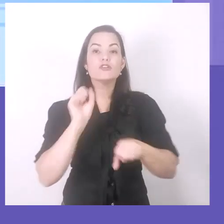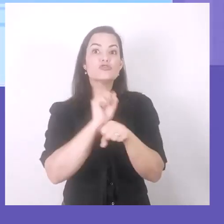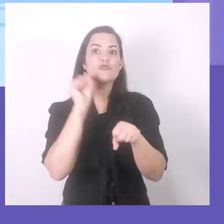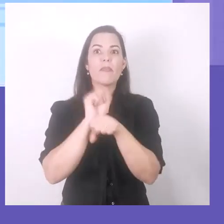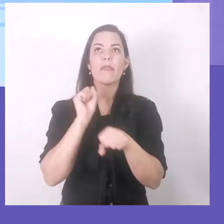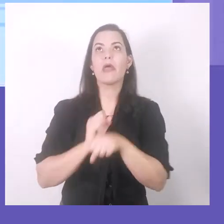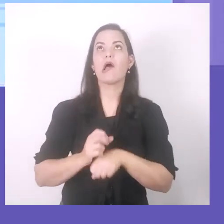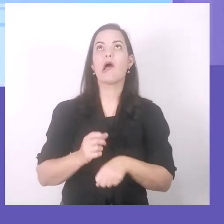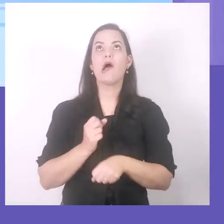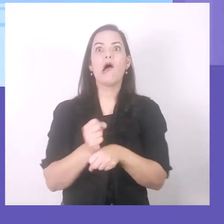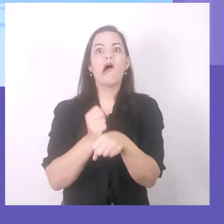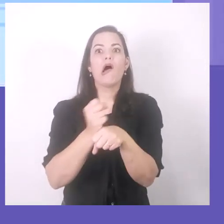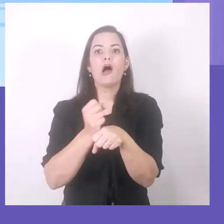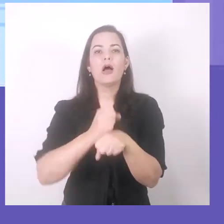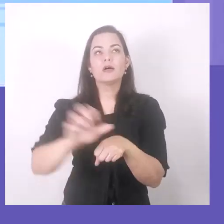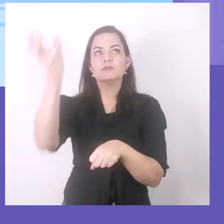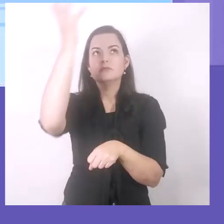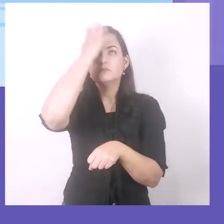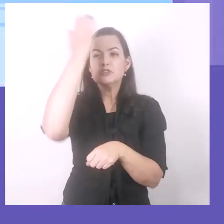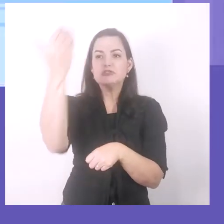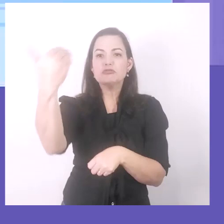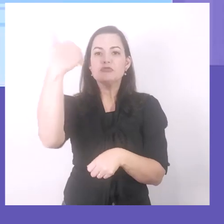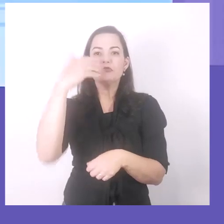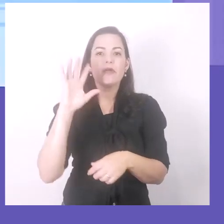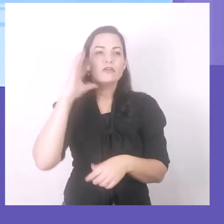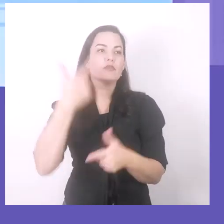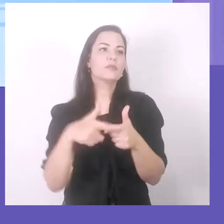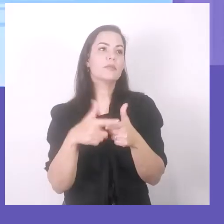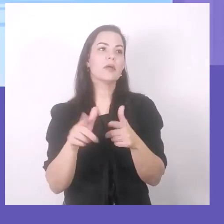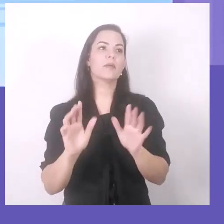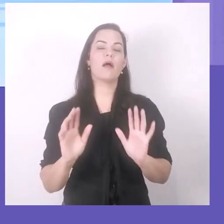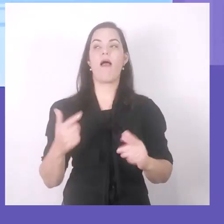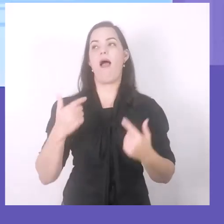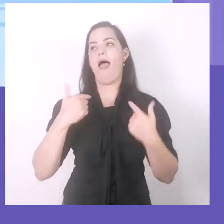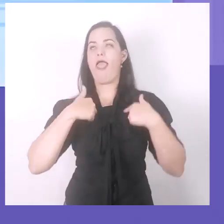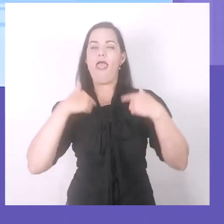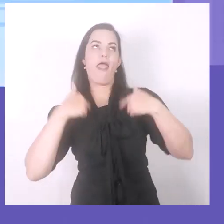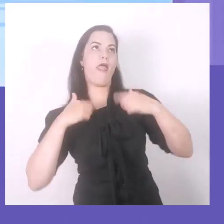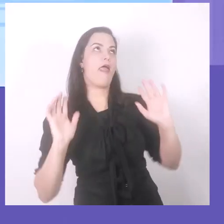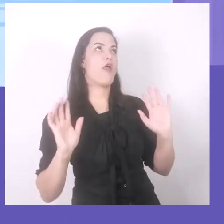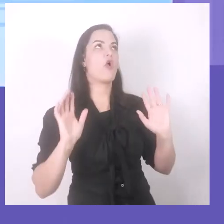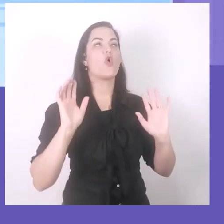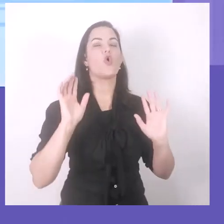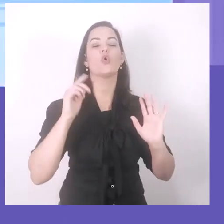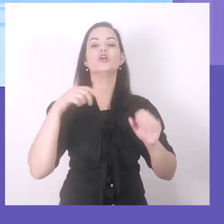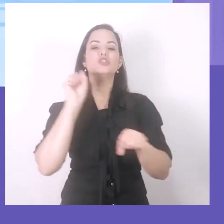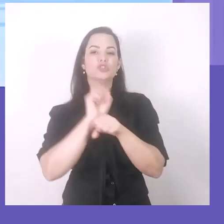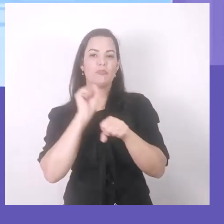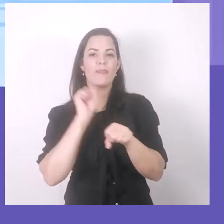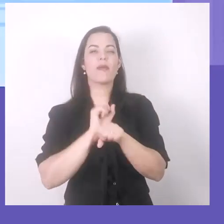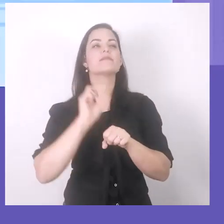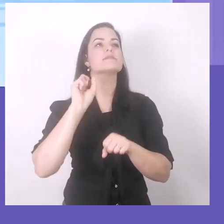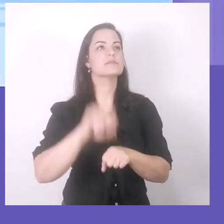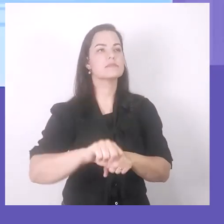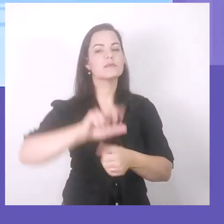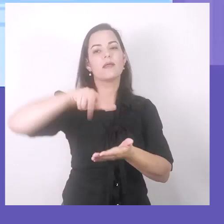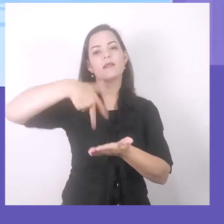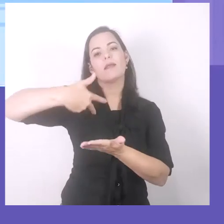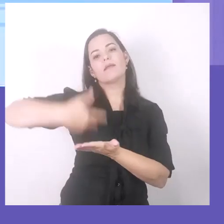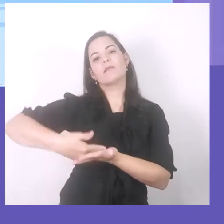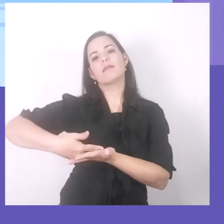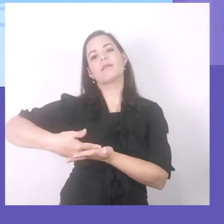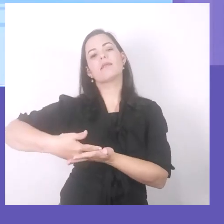minha filha, ia ficar deitada, toda vestida de rosa, esperando o príncipe